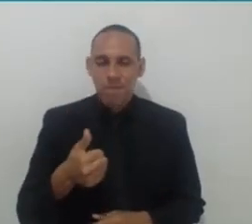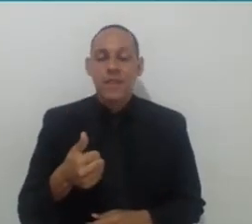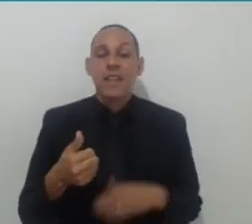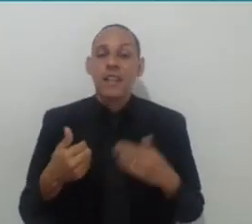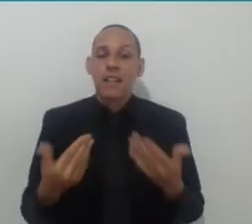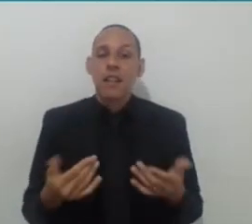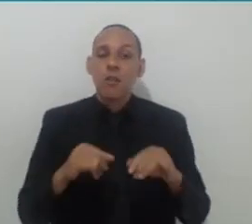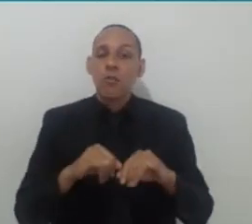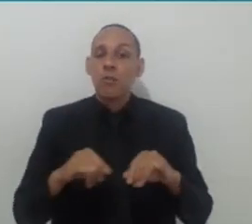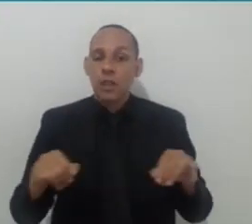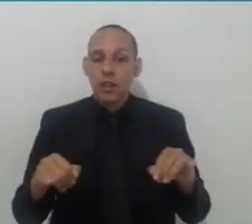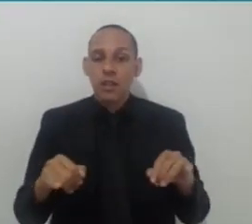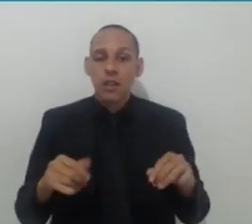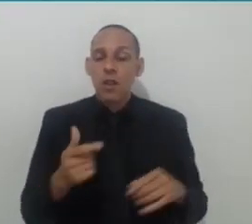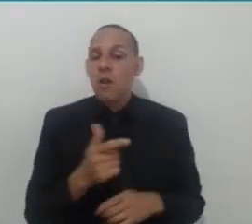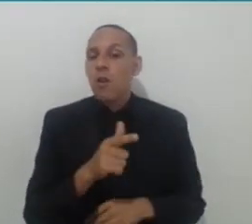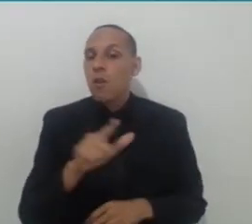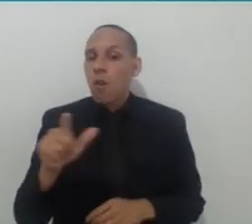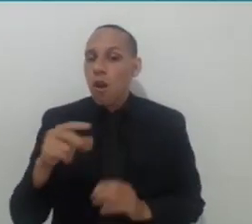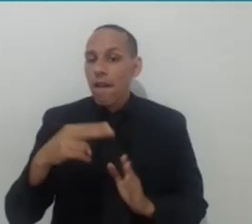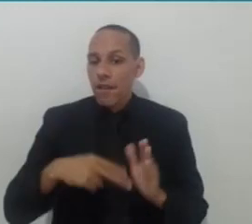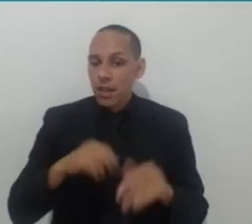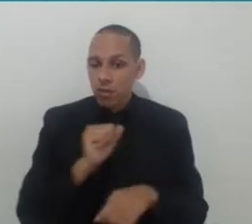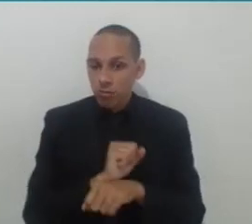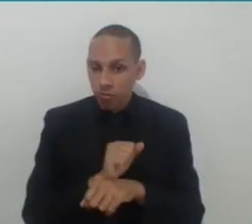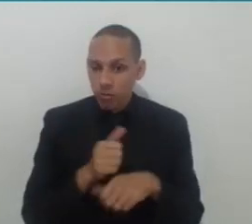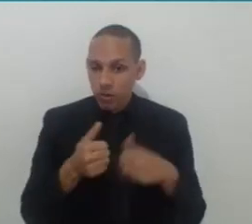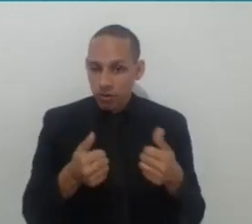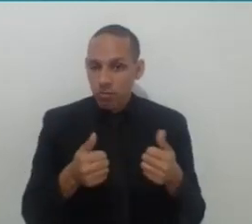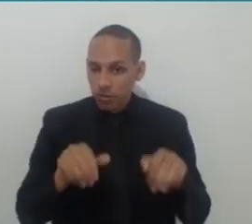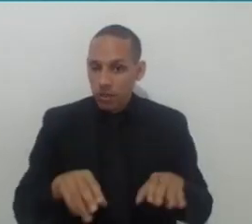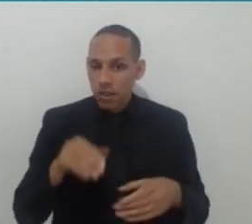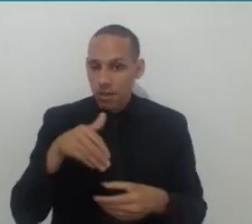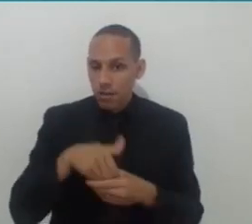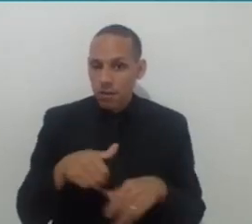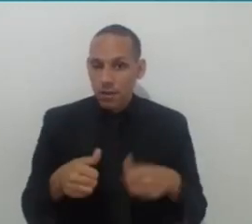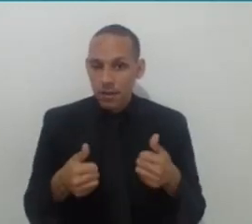os demais aguardam o voto vista, mantenho os votos e aguardam.